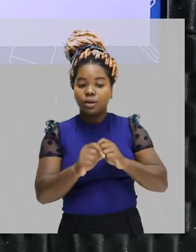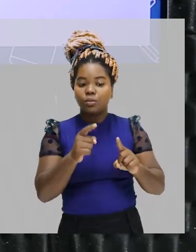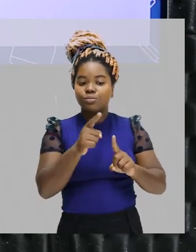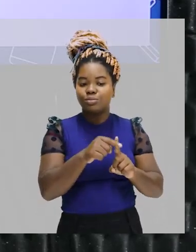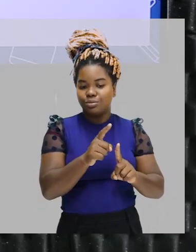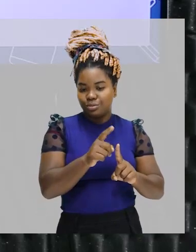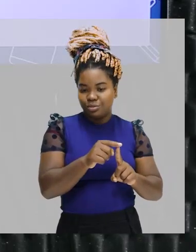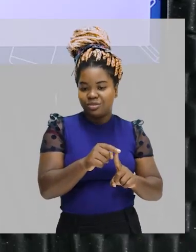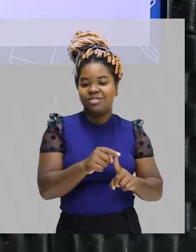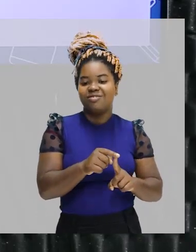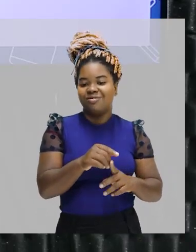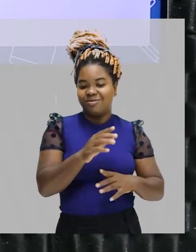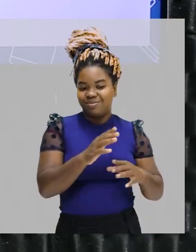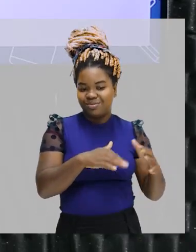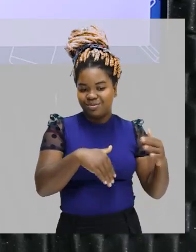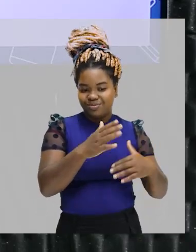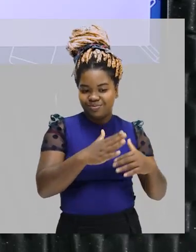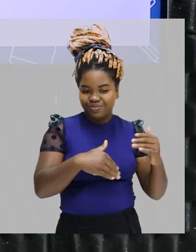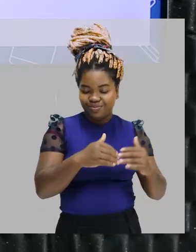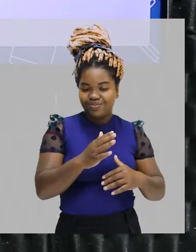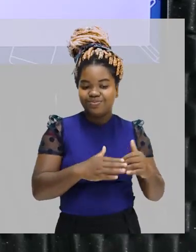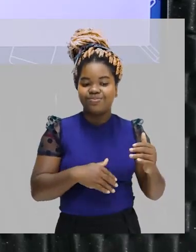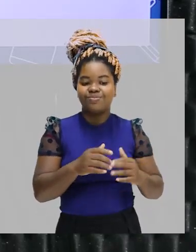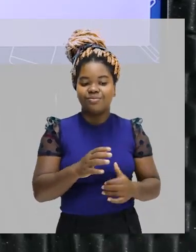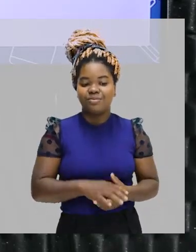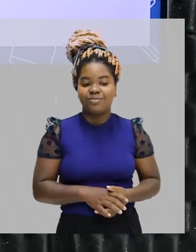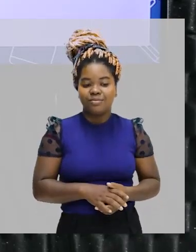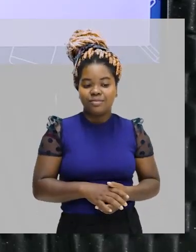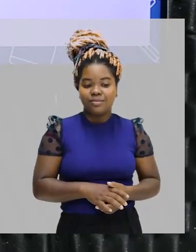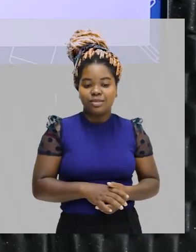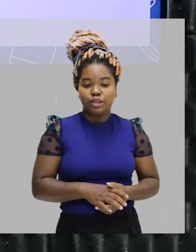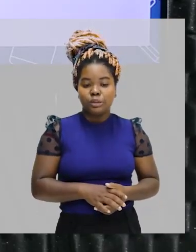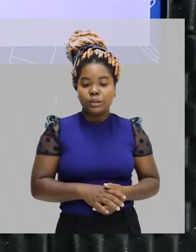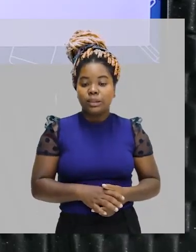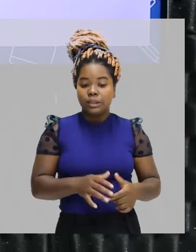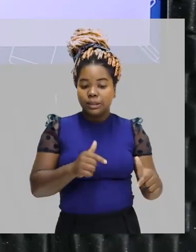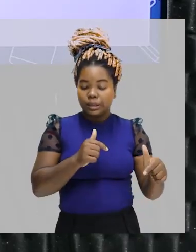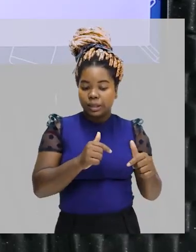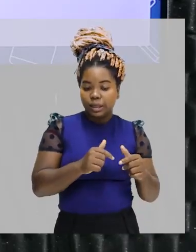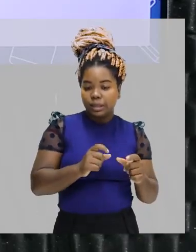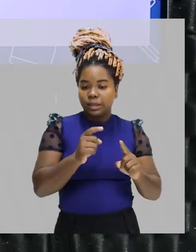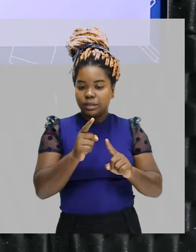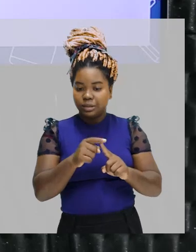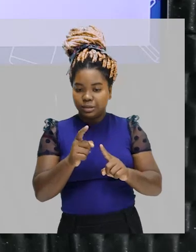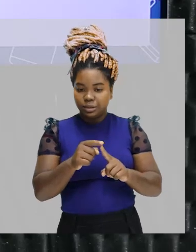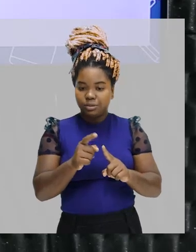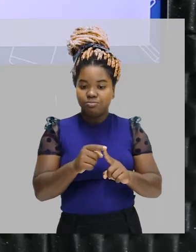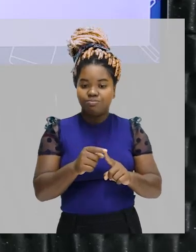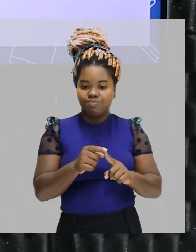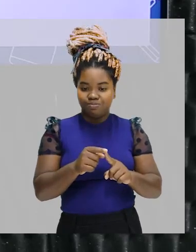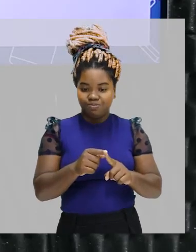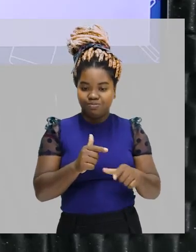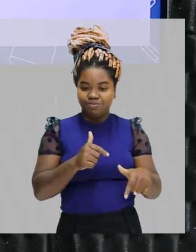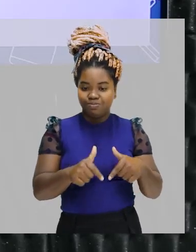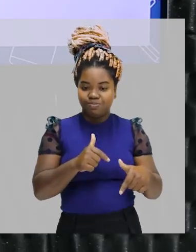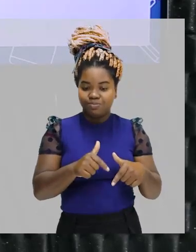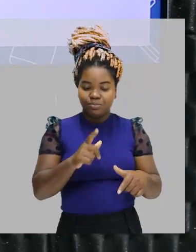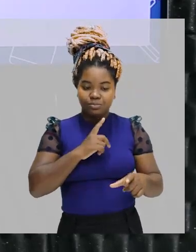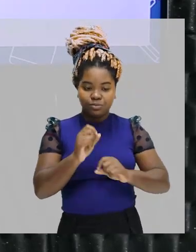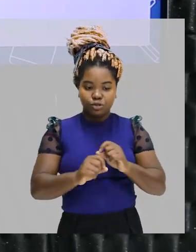ocupação ela inclui kindergarten teachers, que são os professores da educação